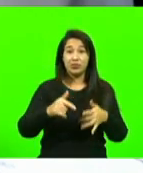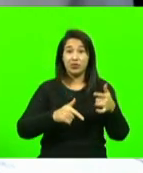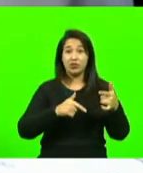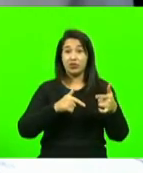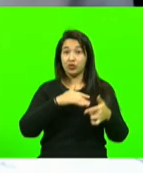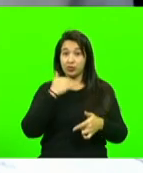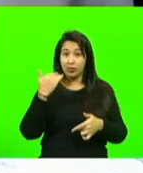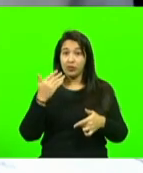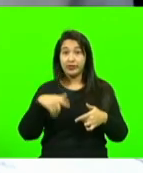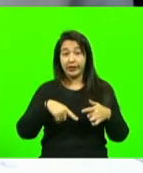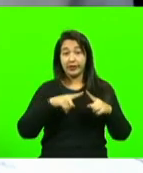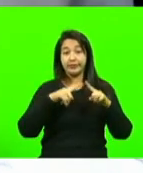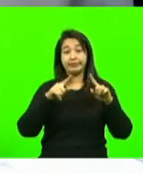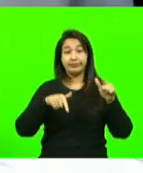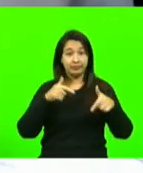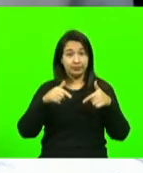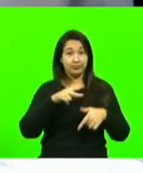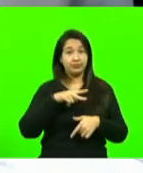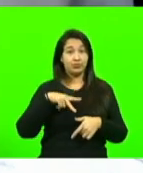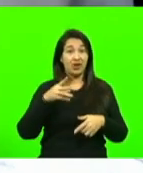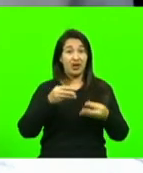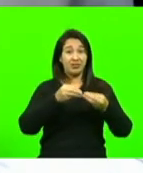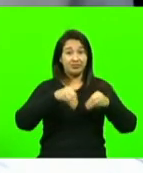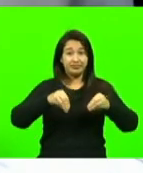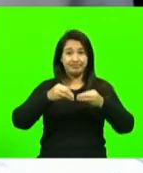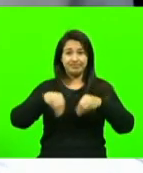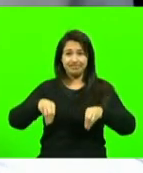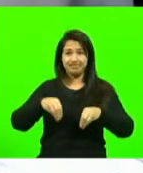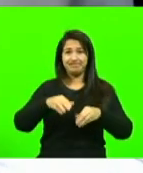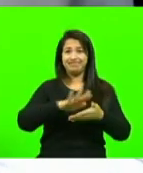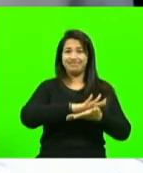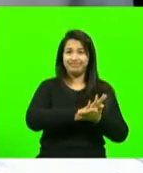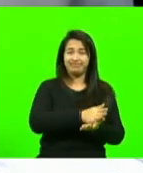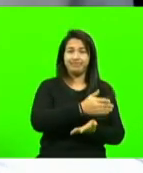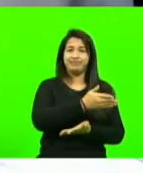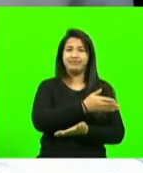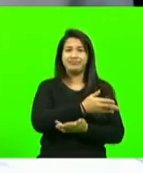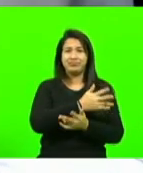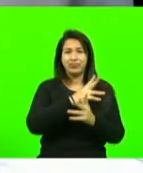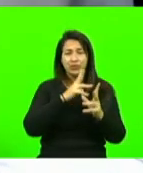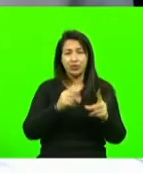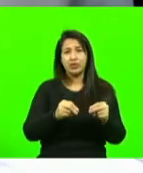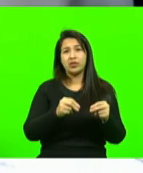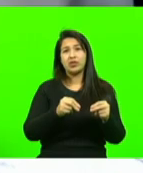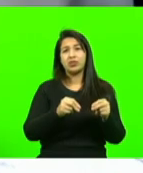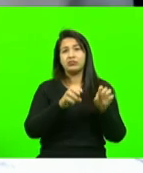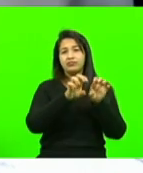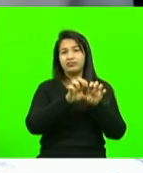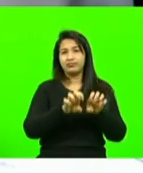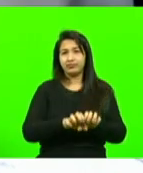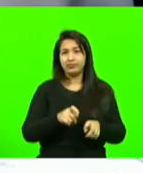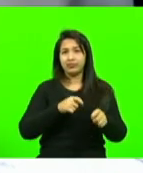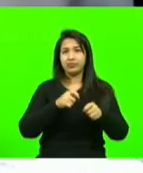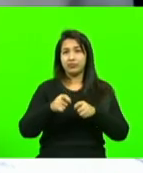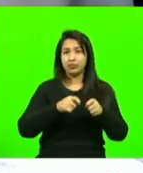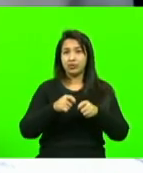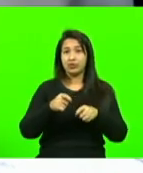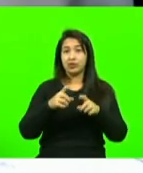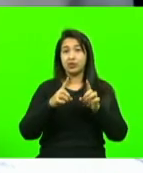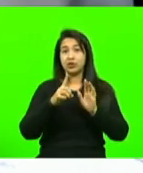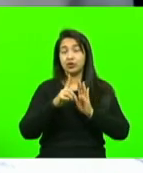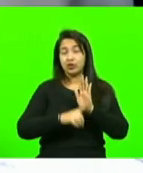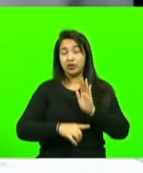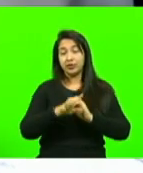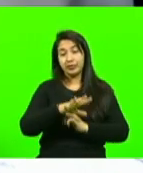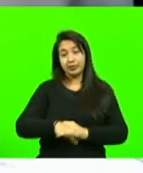aqui é a destruição completa da sua estrutura administrativa é de direitos que a população tem é